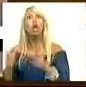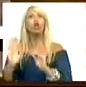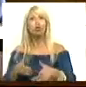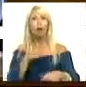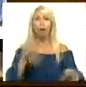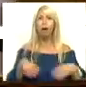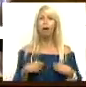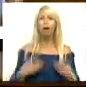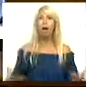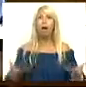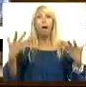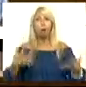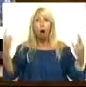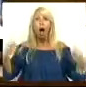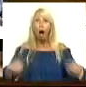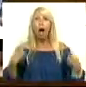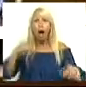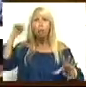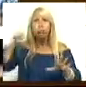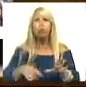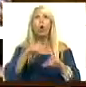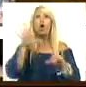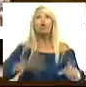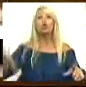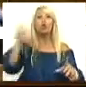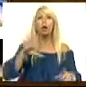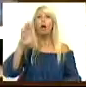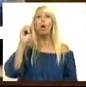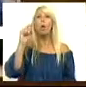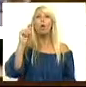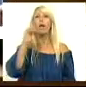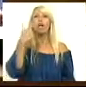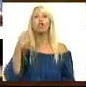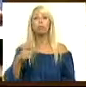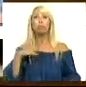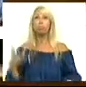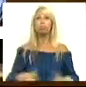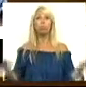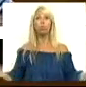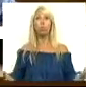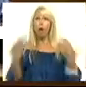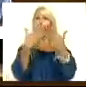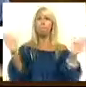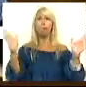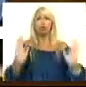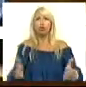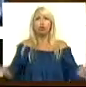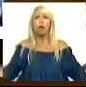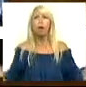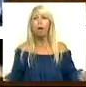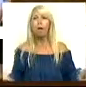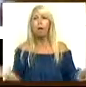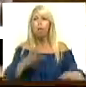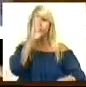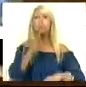há prospecção na Zona Oeste em Portugal. Portanto, a porta está aberta. A qualquer momento podemos ser